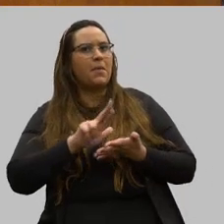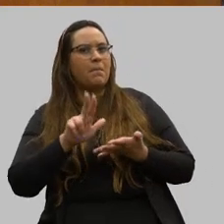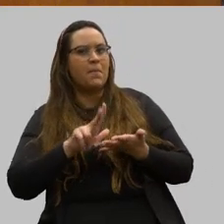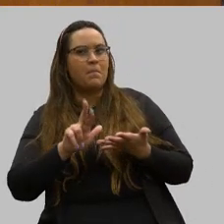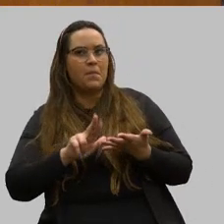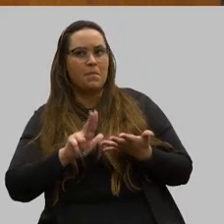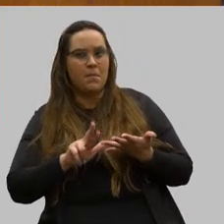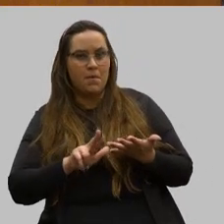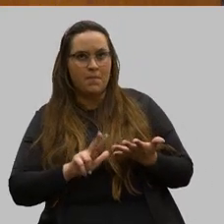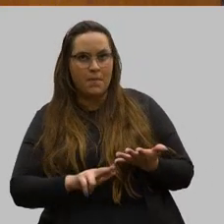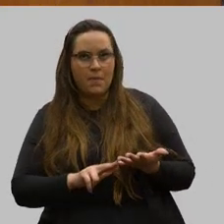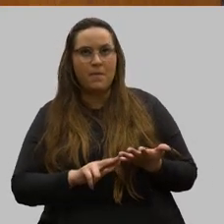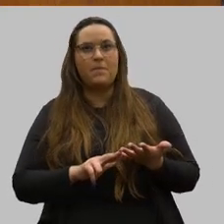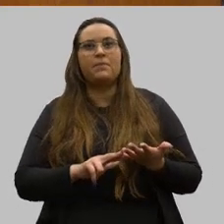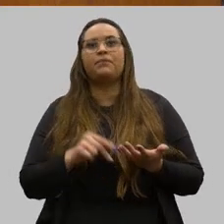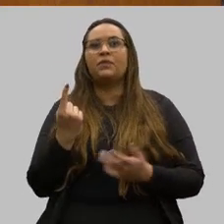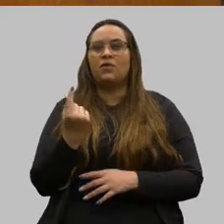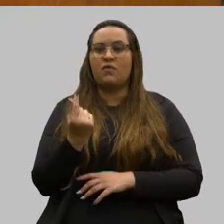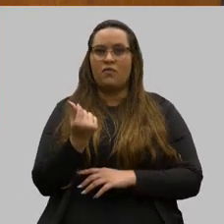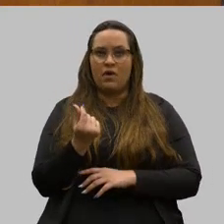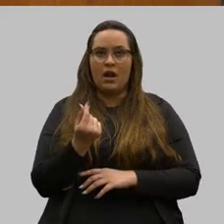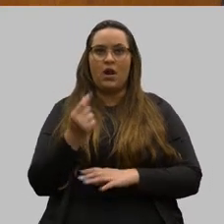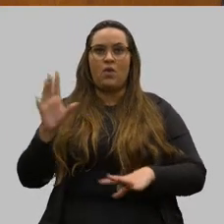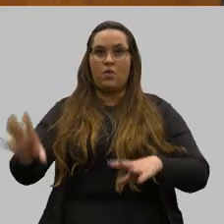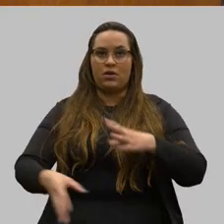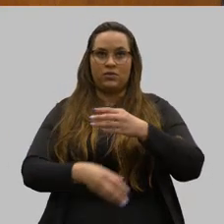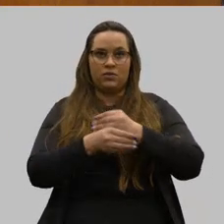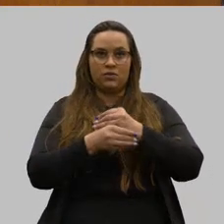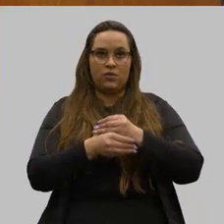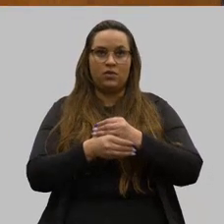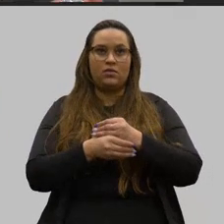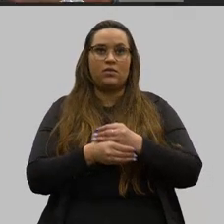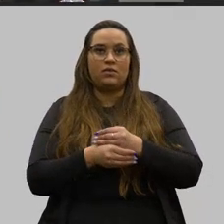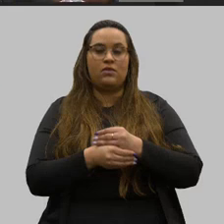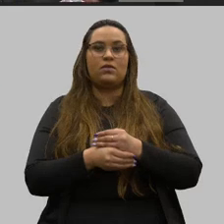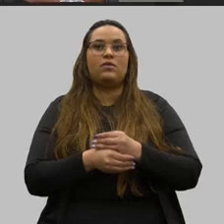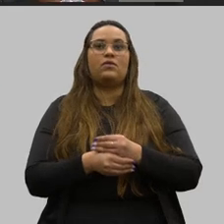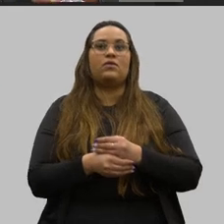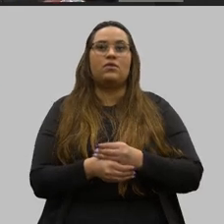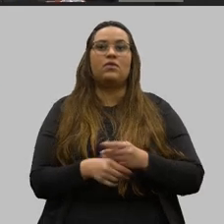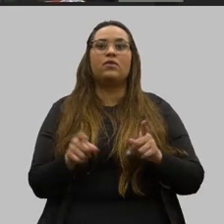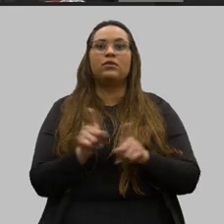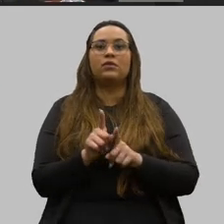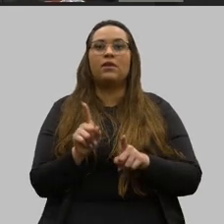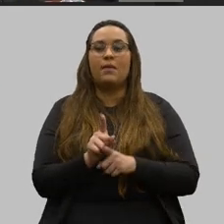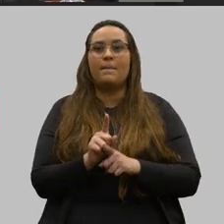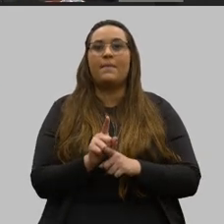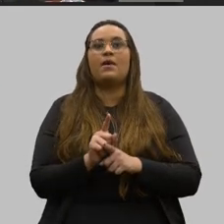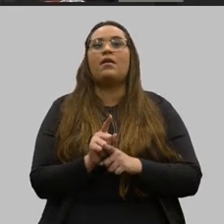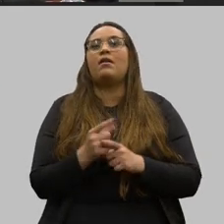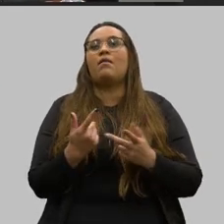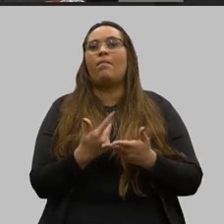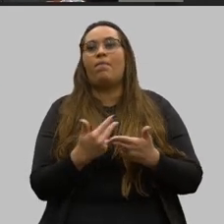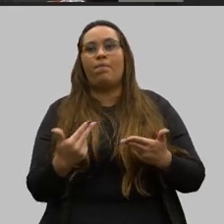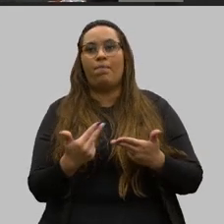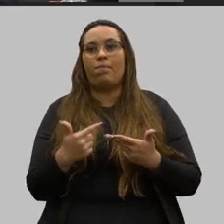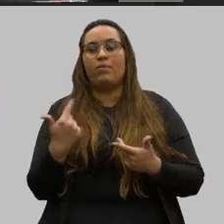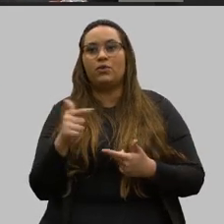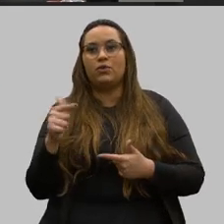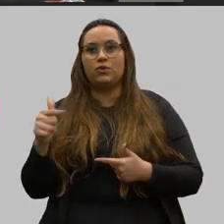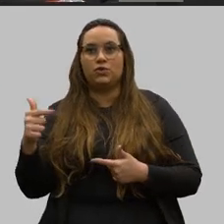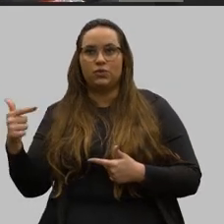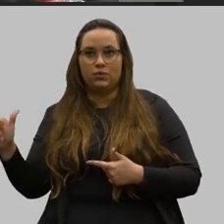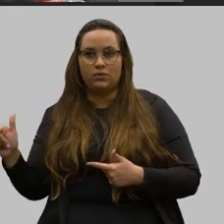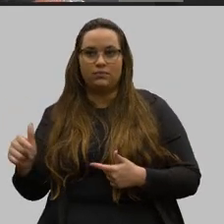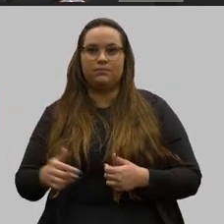o todo o demais o o valor adicional é proveniente ou de emendas ou de tax ou de outras fontes